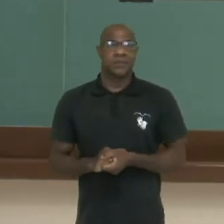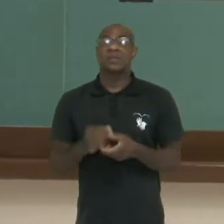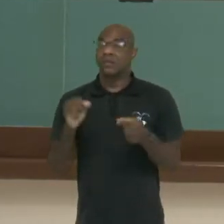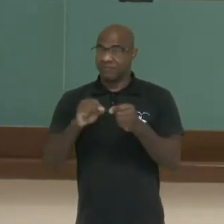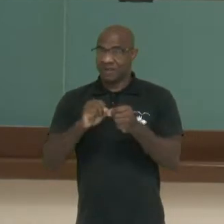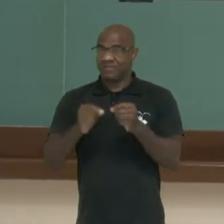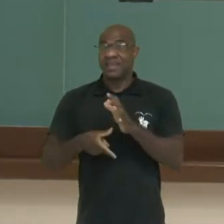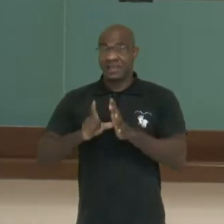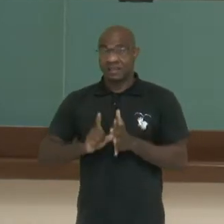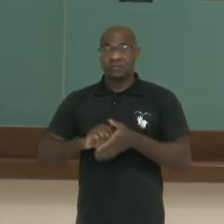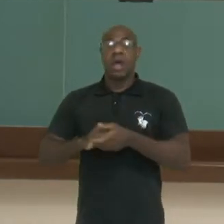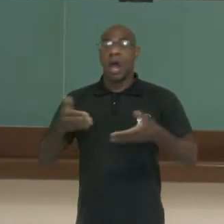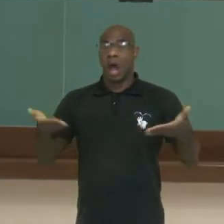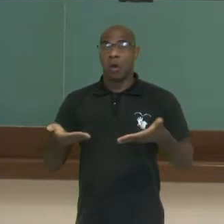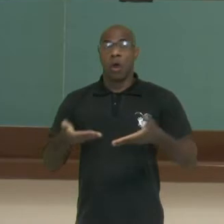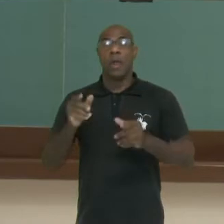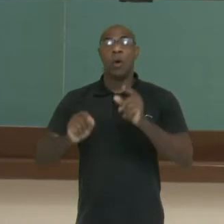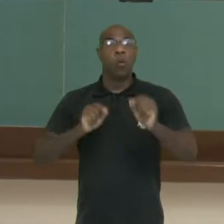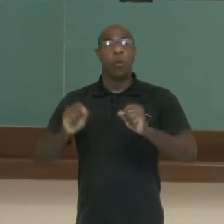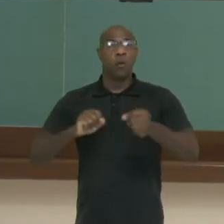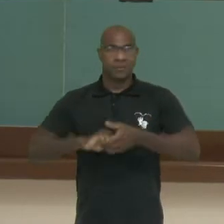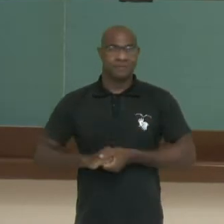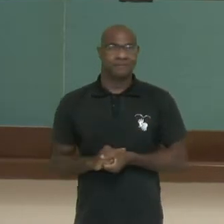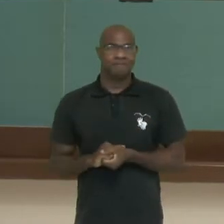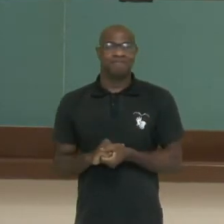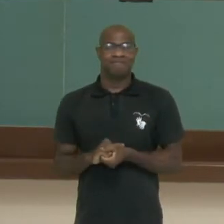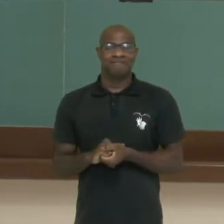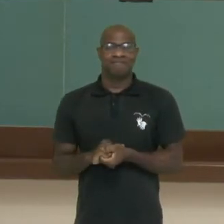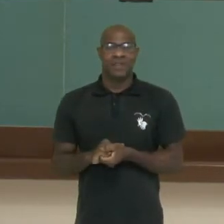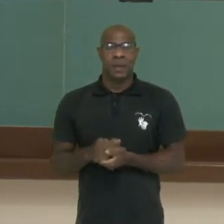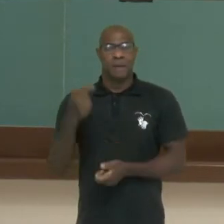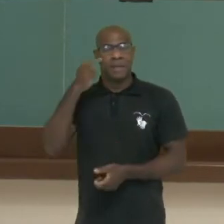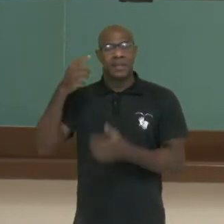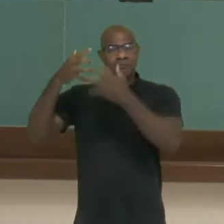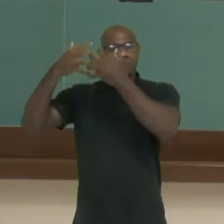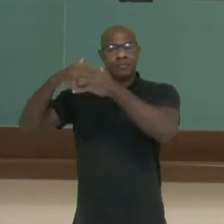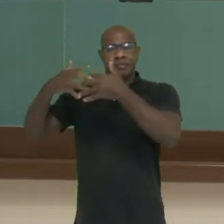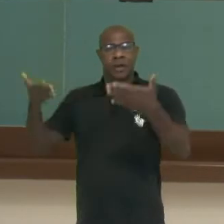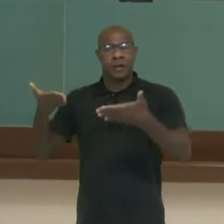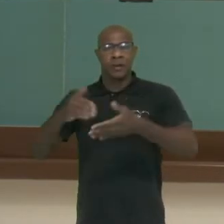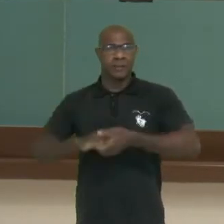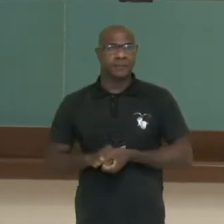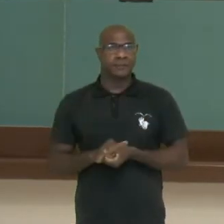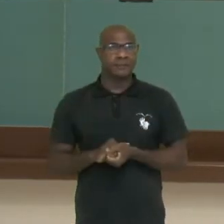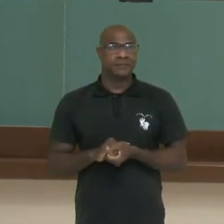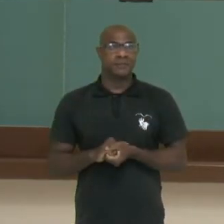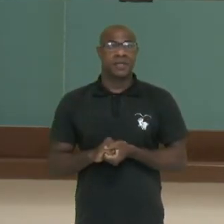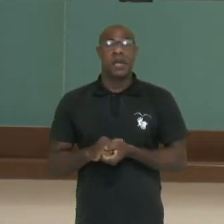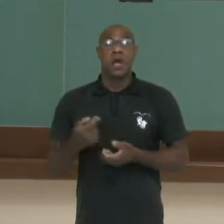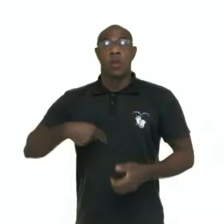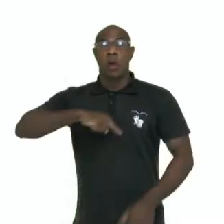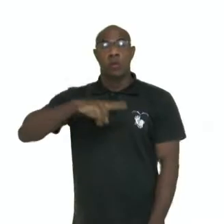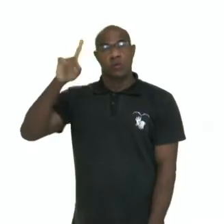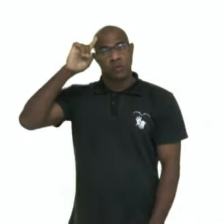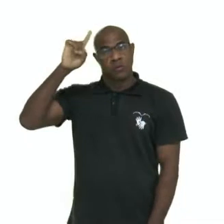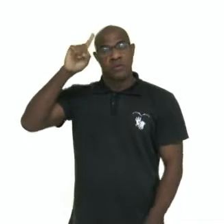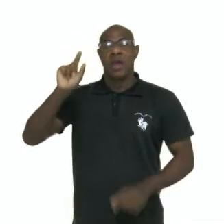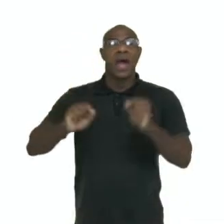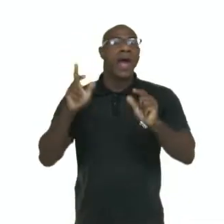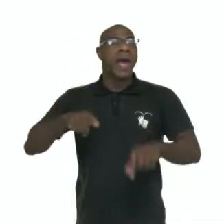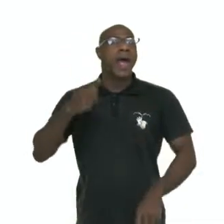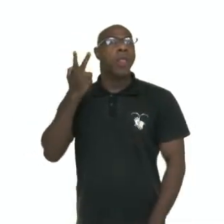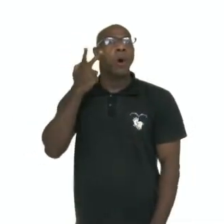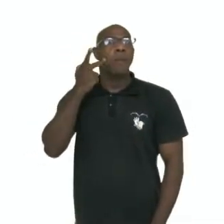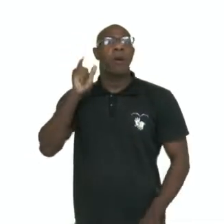né? Aí, olha só. E agora? Vamos pensar aqui um pouquinho comigo. Em nosso dia a dia, é muito comum